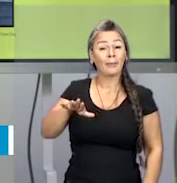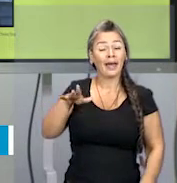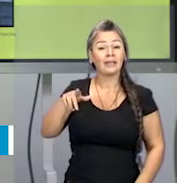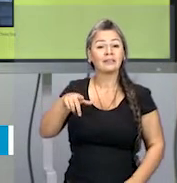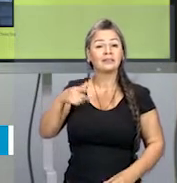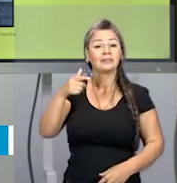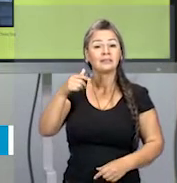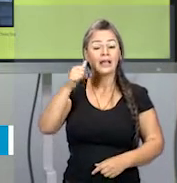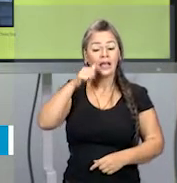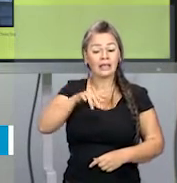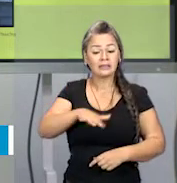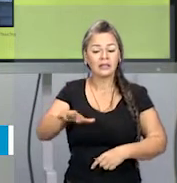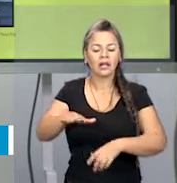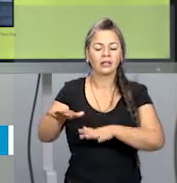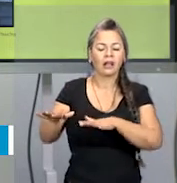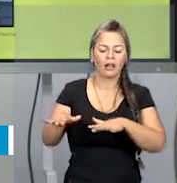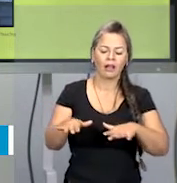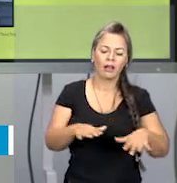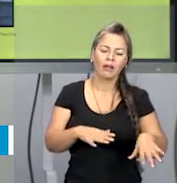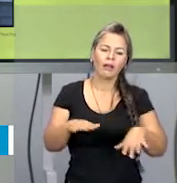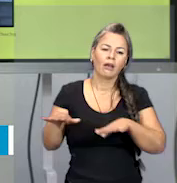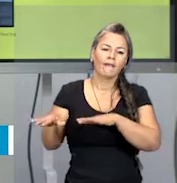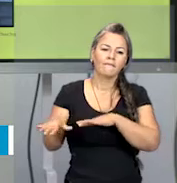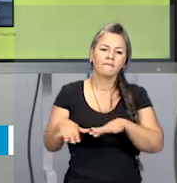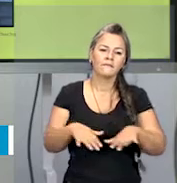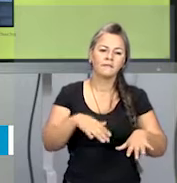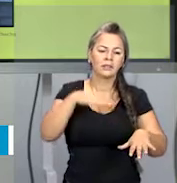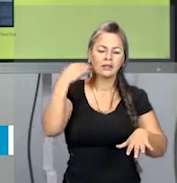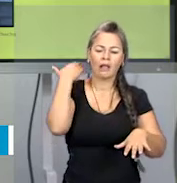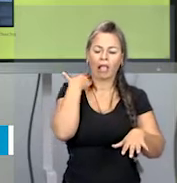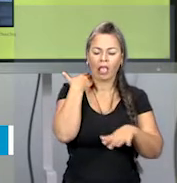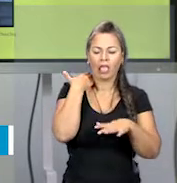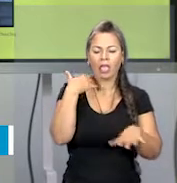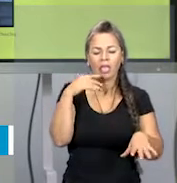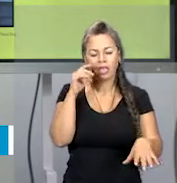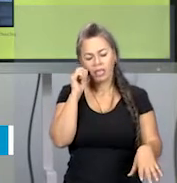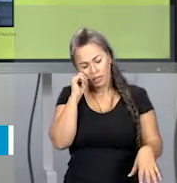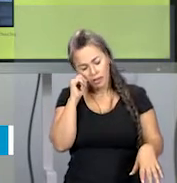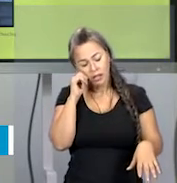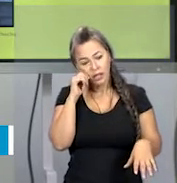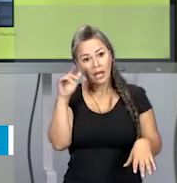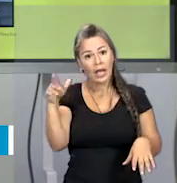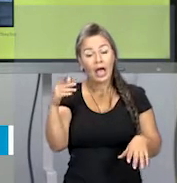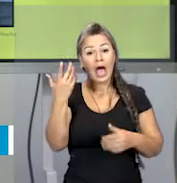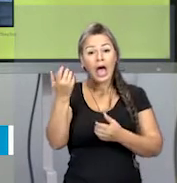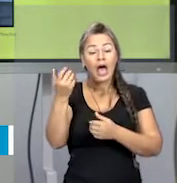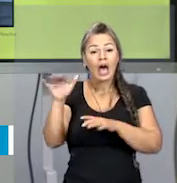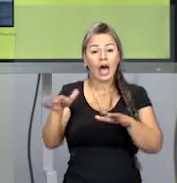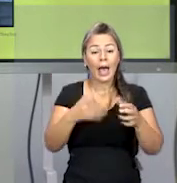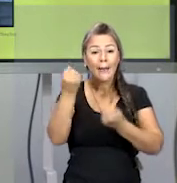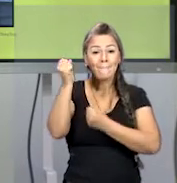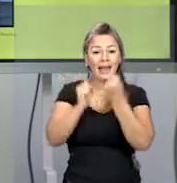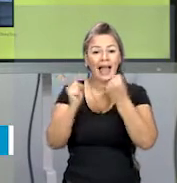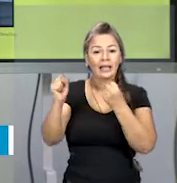máquinas. E o filme ele ilustra esse período porque mostra